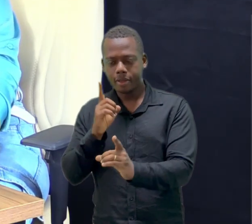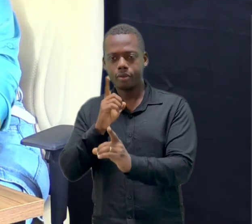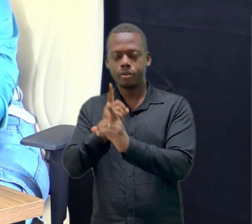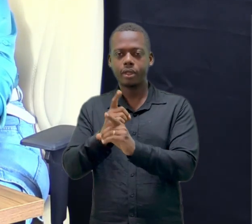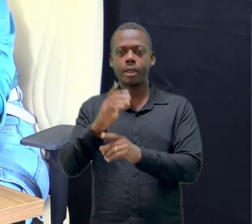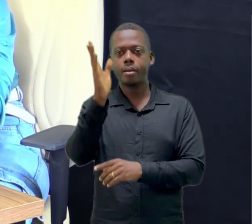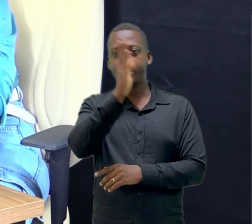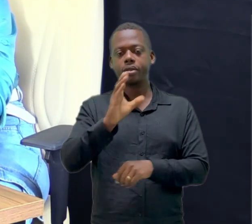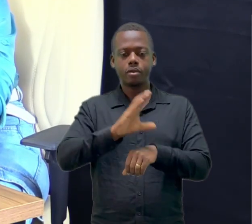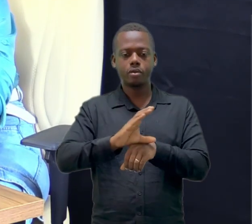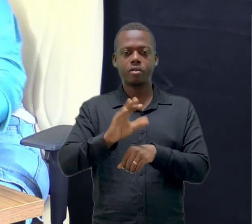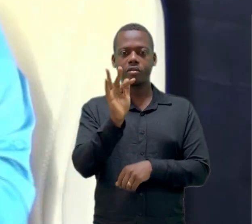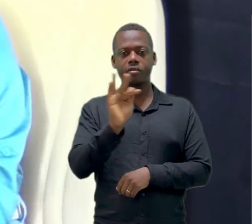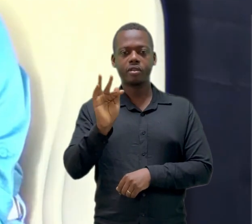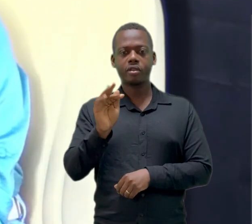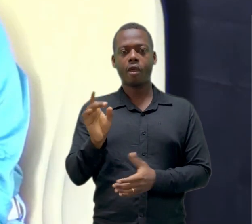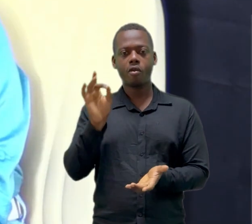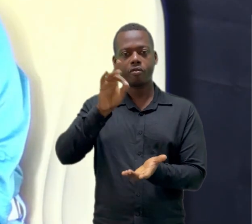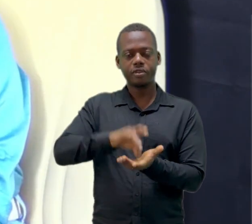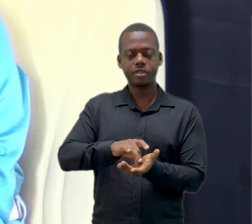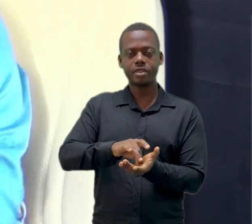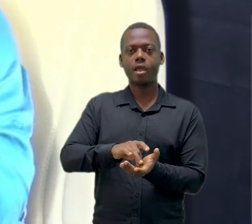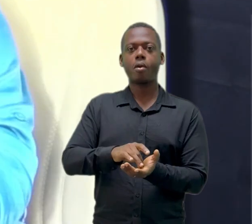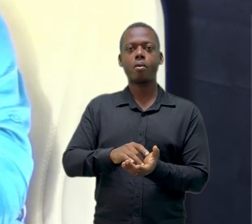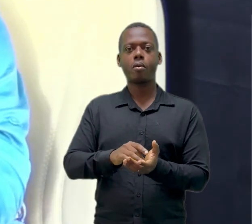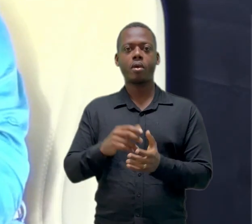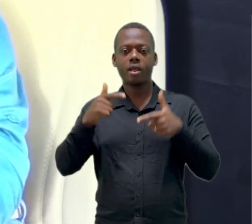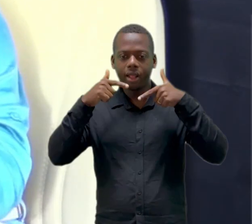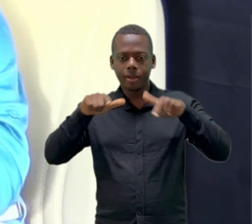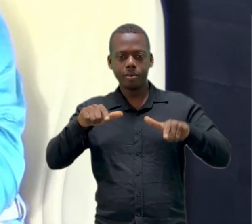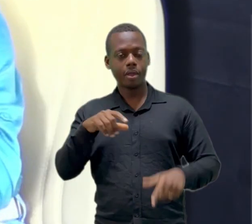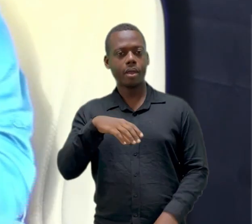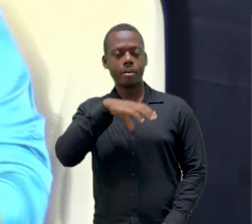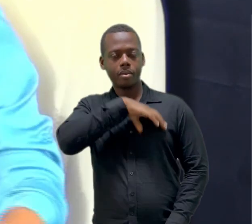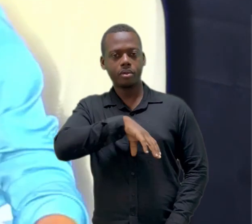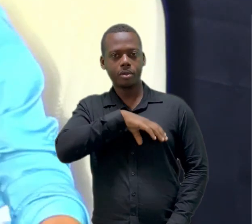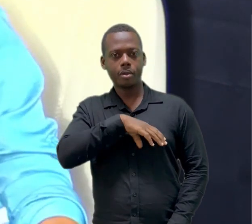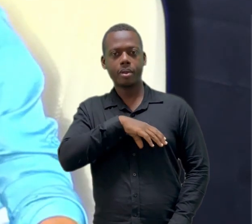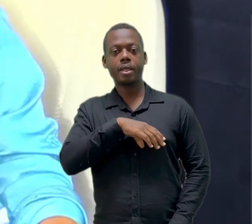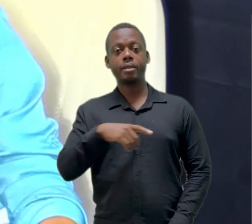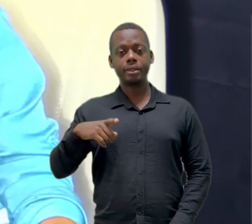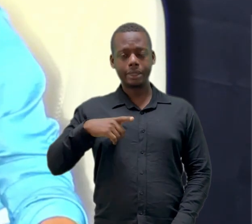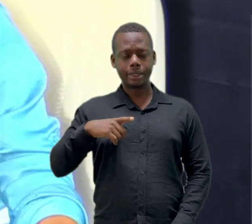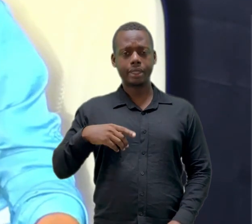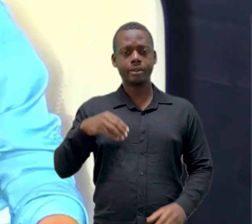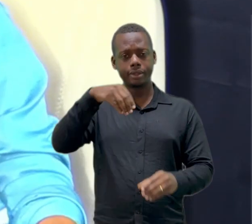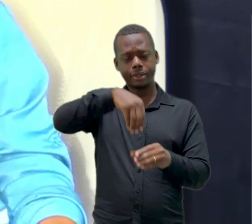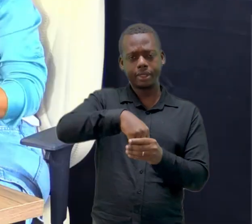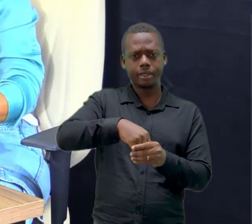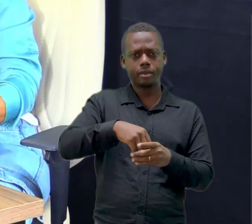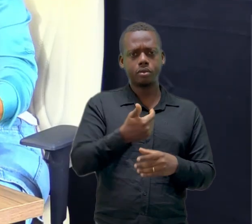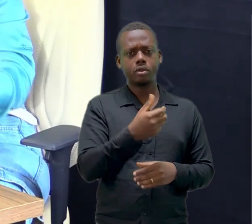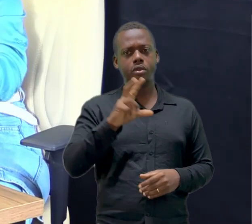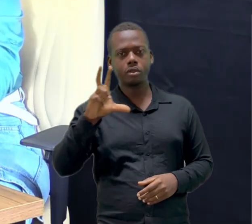Brasil, na Constituição, língua oficial, português, certo? Porém, o Brasil tem 250 línguas. 250?